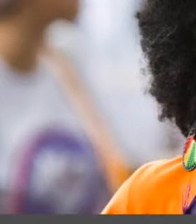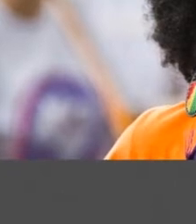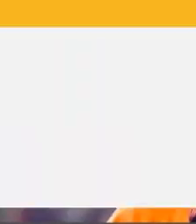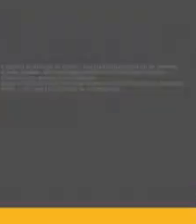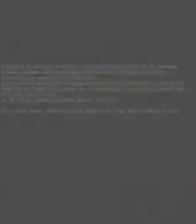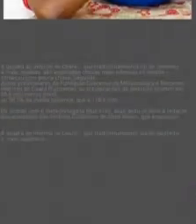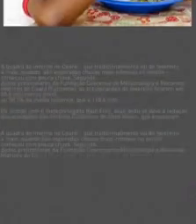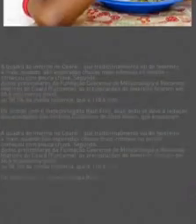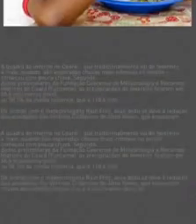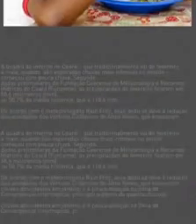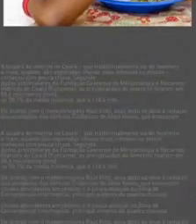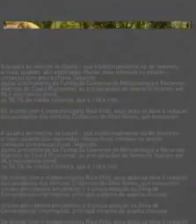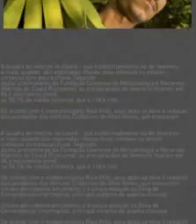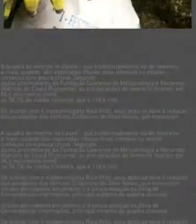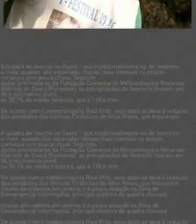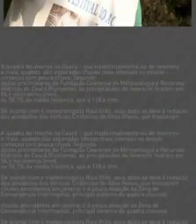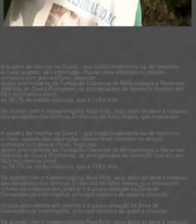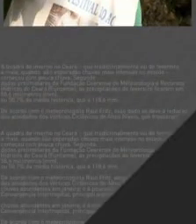eu